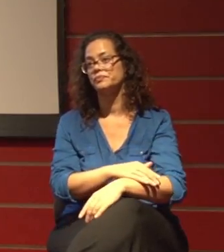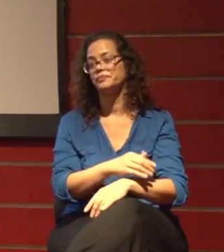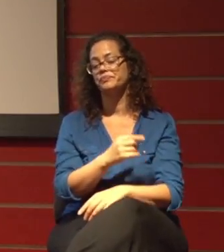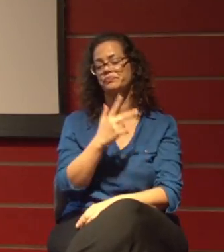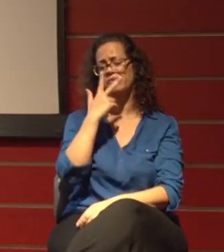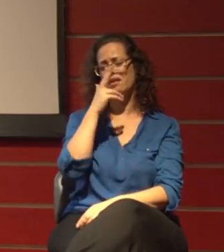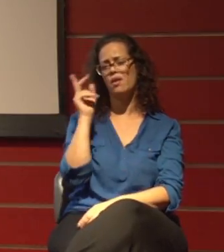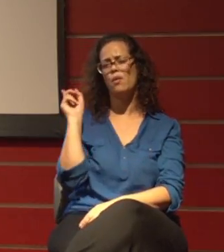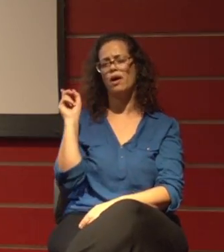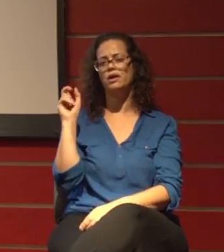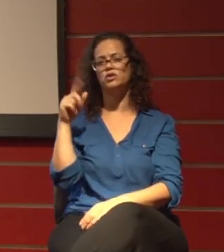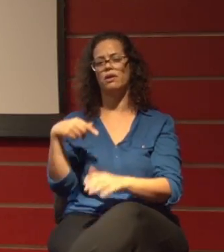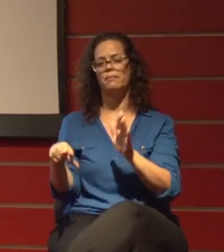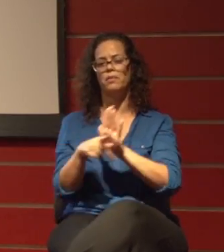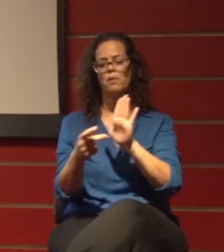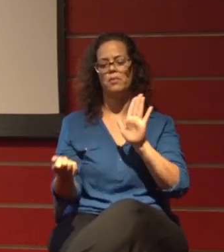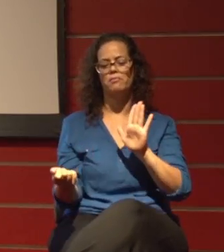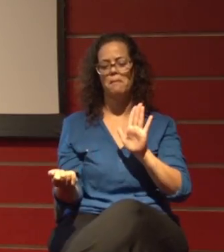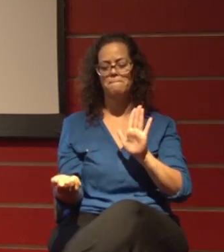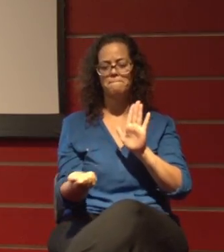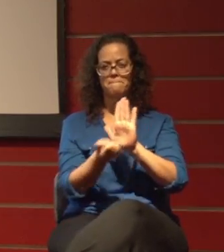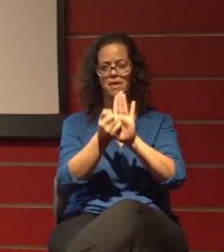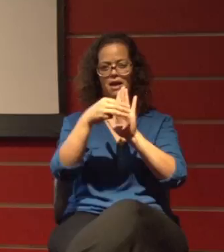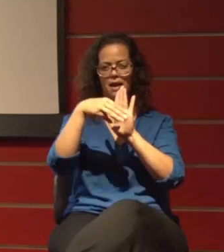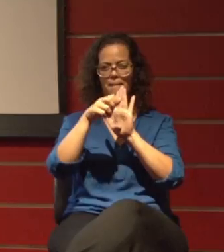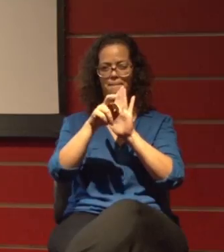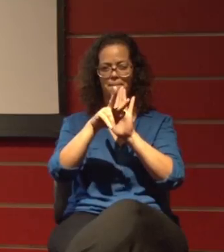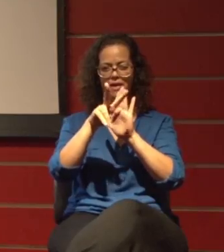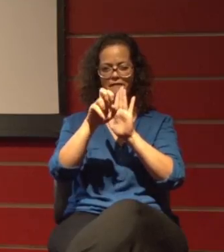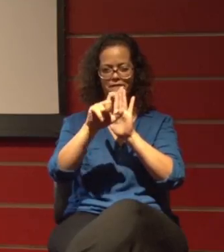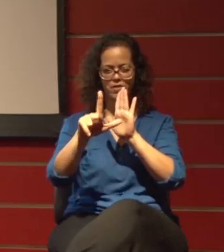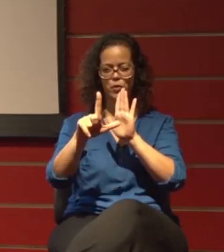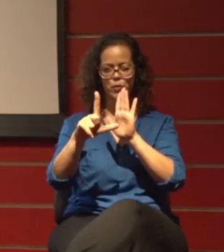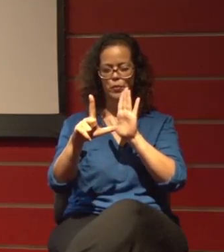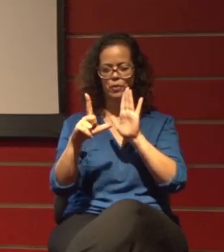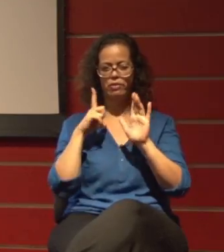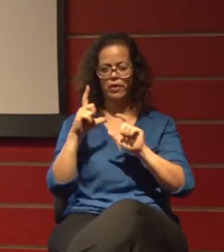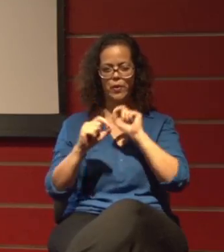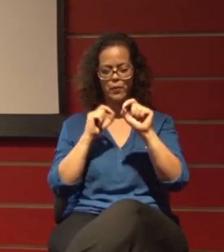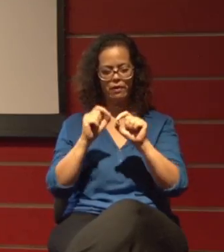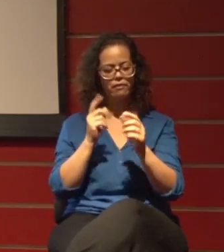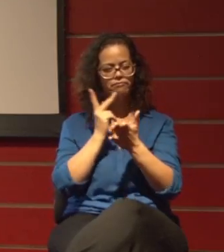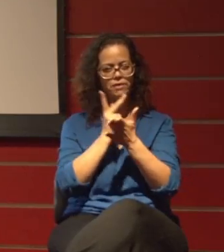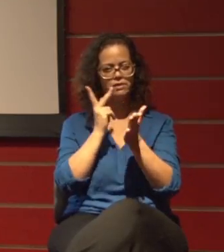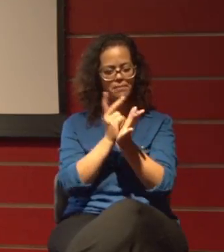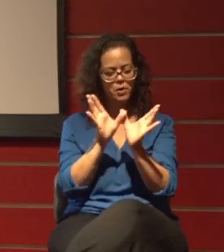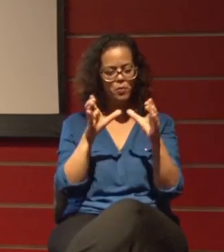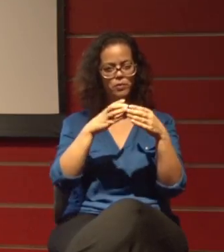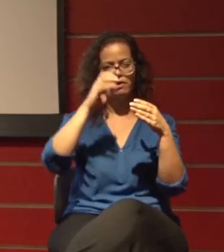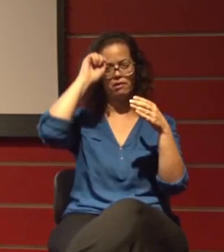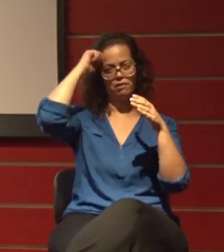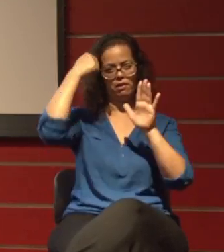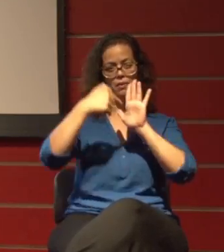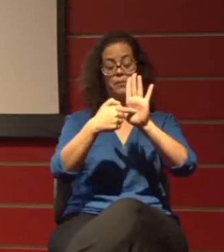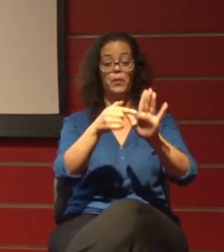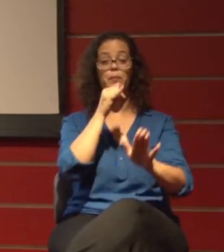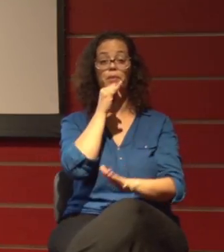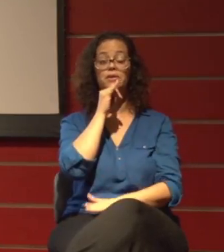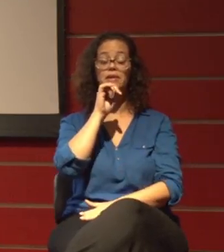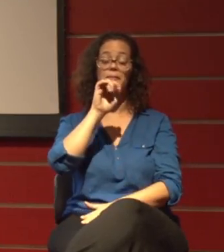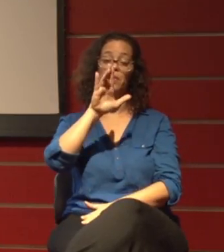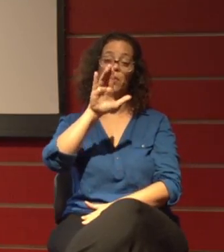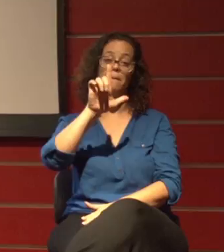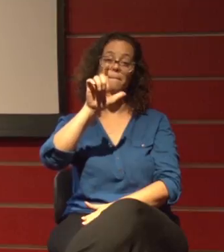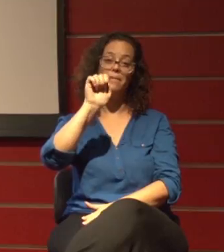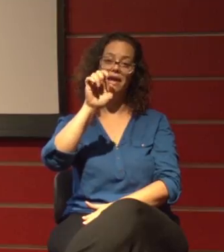característica da Marvel de algum tempo e lidar com a comunidade Negra né porque o Blade por exemplo também é um